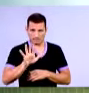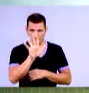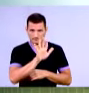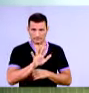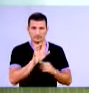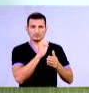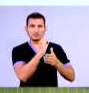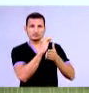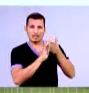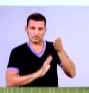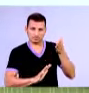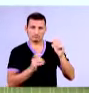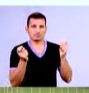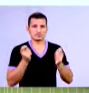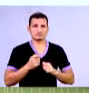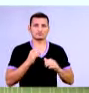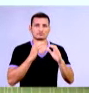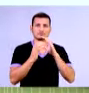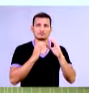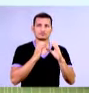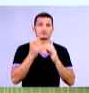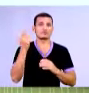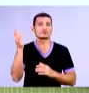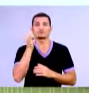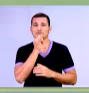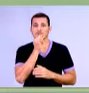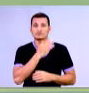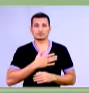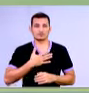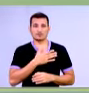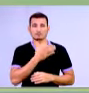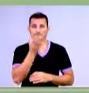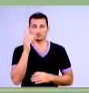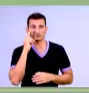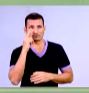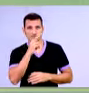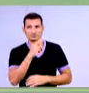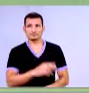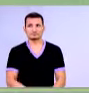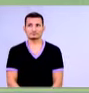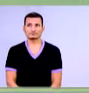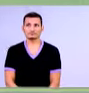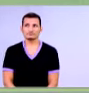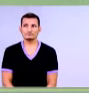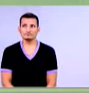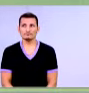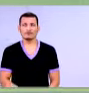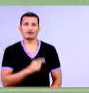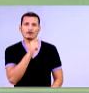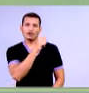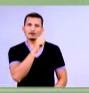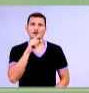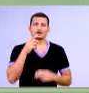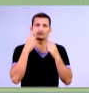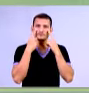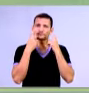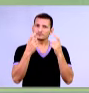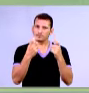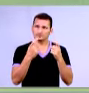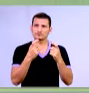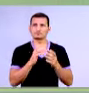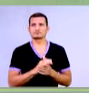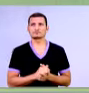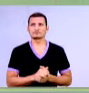possibilitando a comunicação. Um outro exemplo, eu gostaria que vocês observassem, por favor. Essa figura é muito interessante. Hoje nós estamos aí